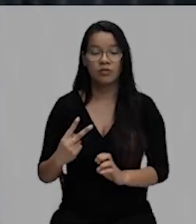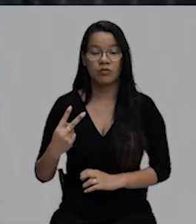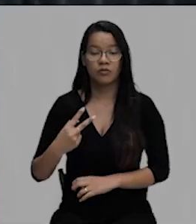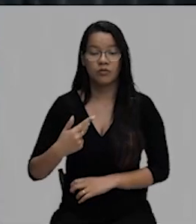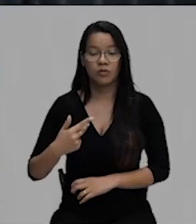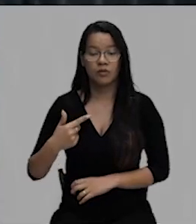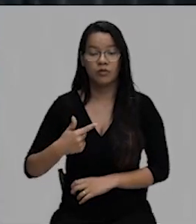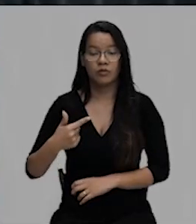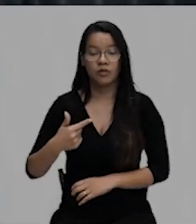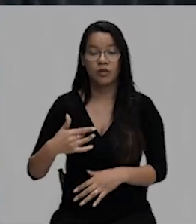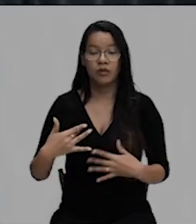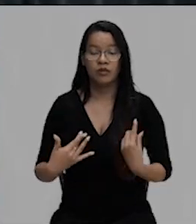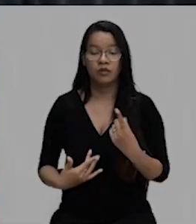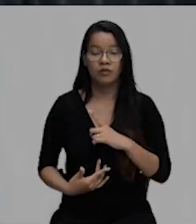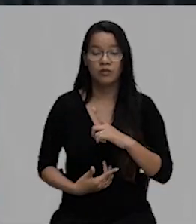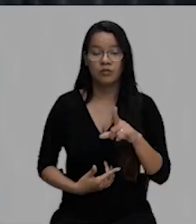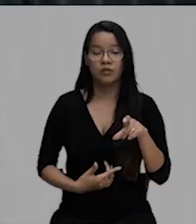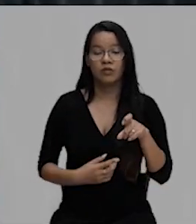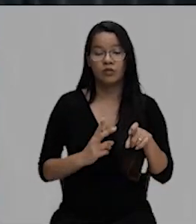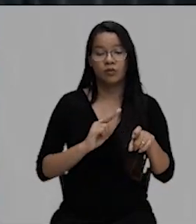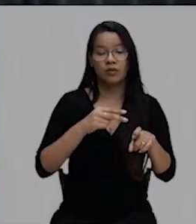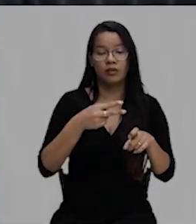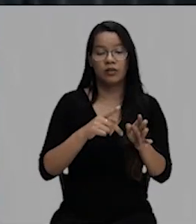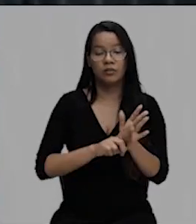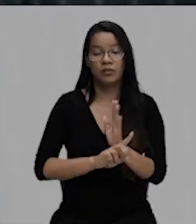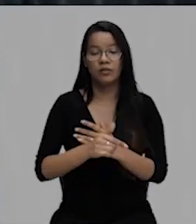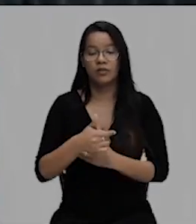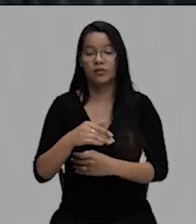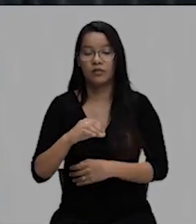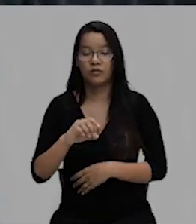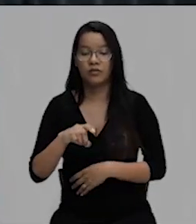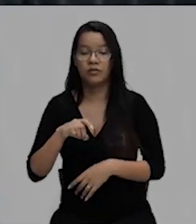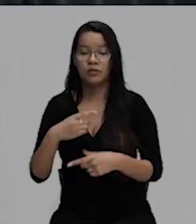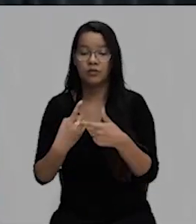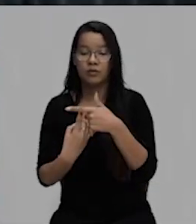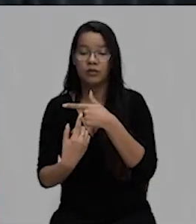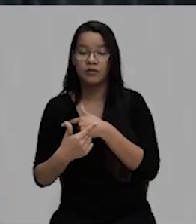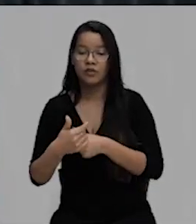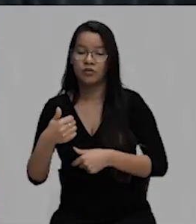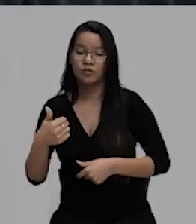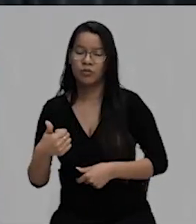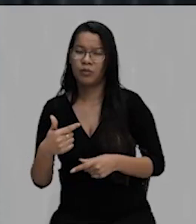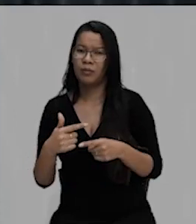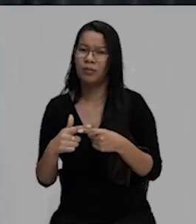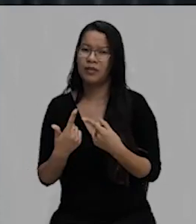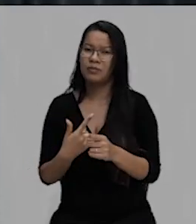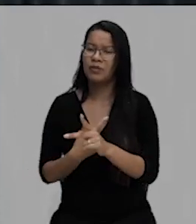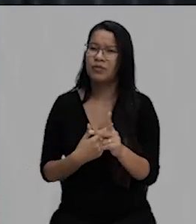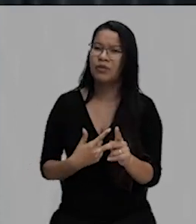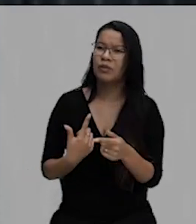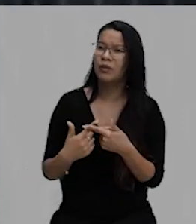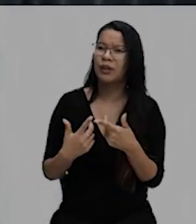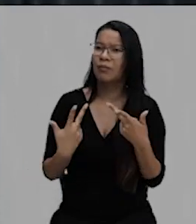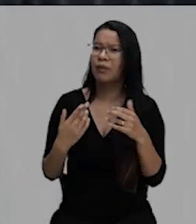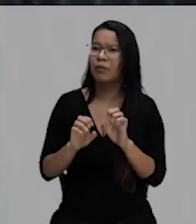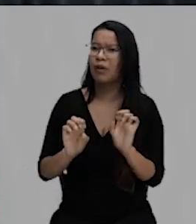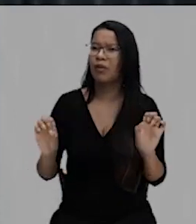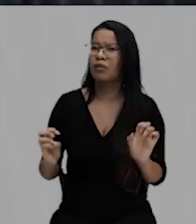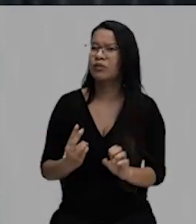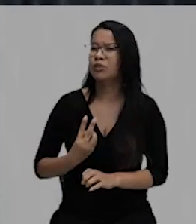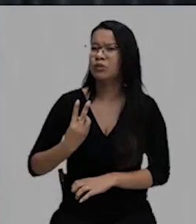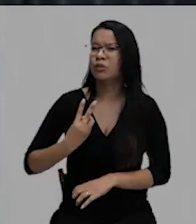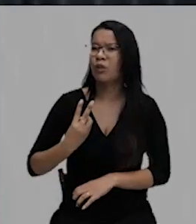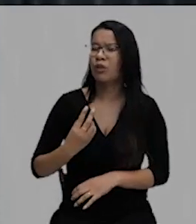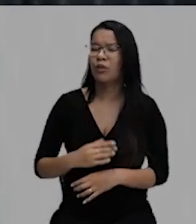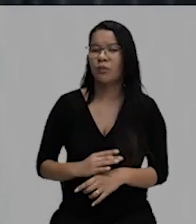tá? Então, ficou x ao quadrado menos 10x mais 21. Renata, por que mesmo a equação do segundo grau? Porque o termo de maior